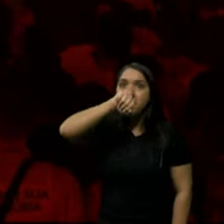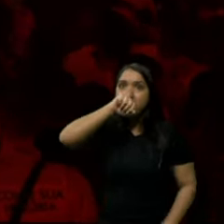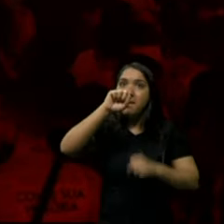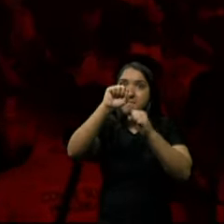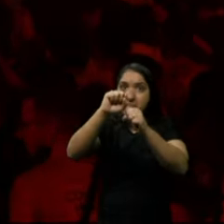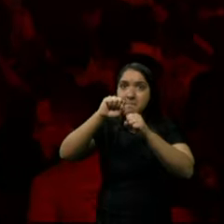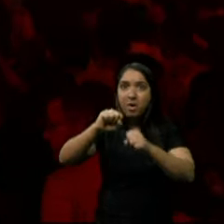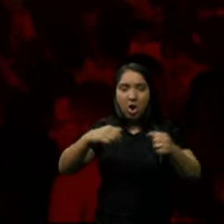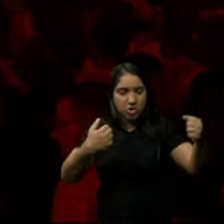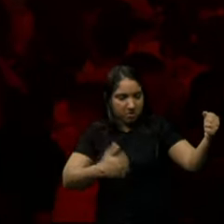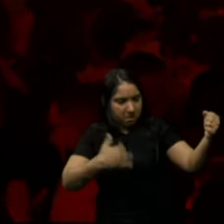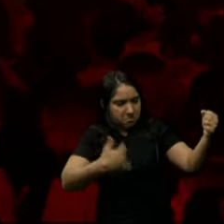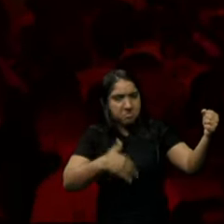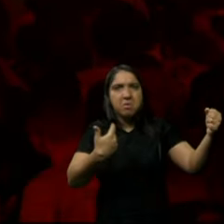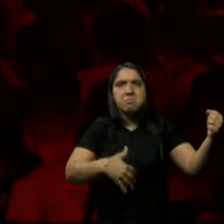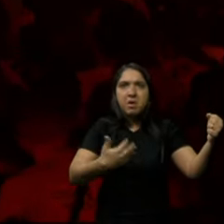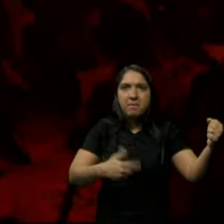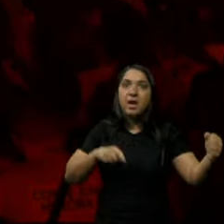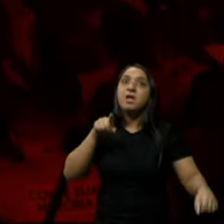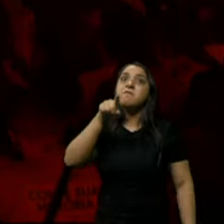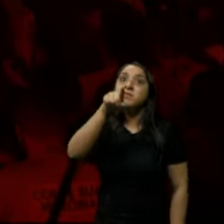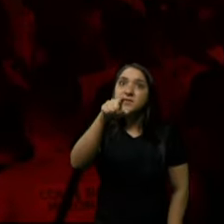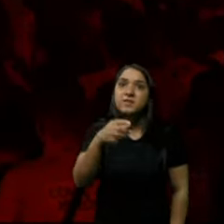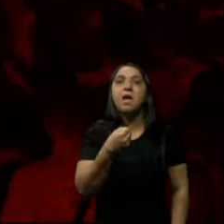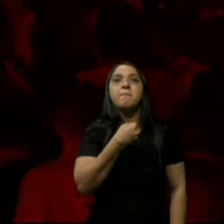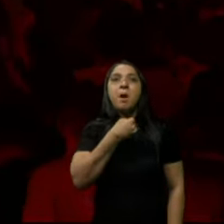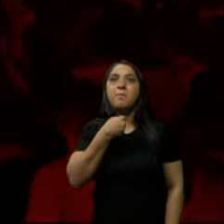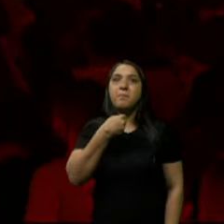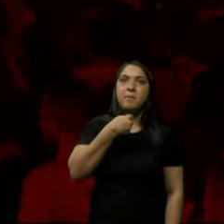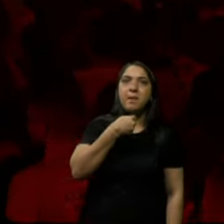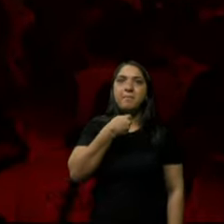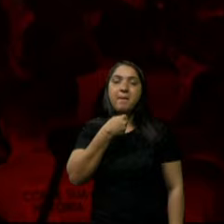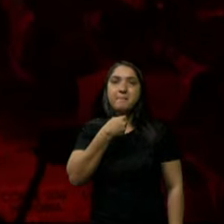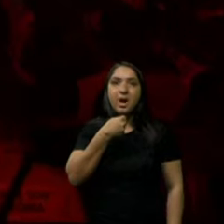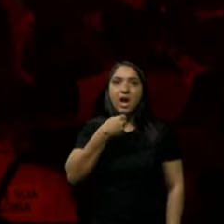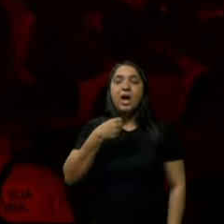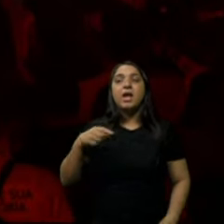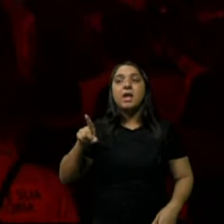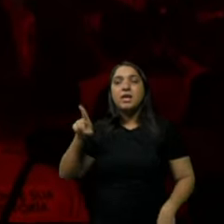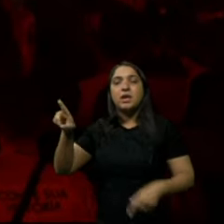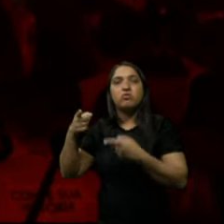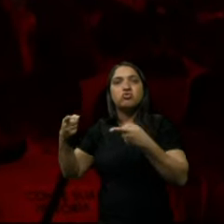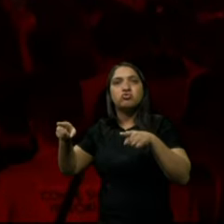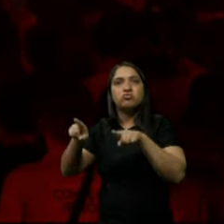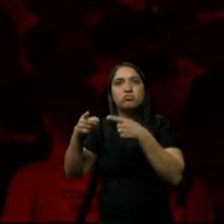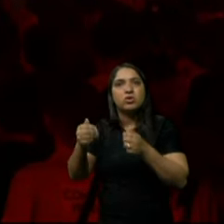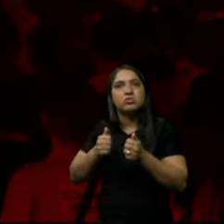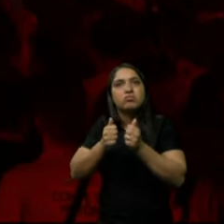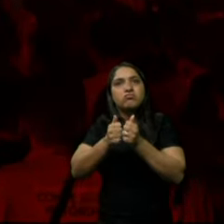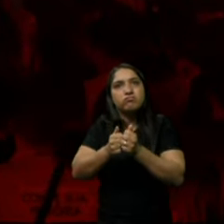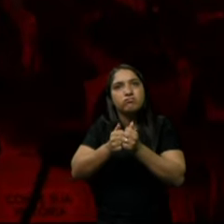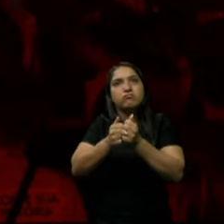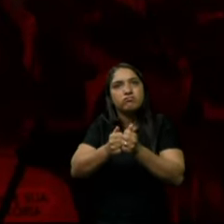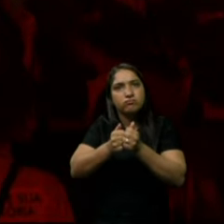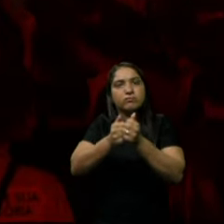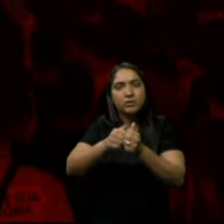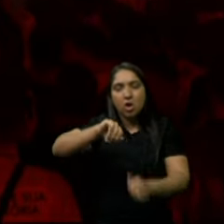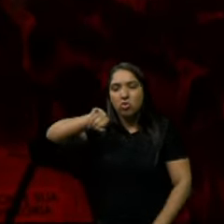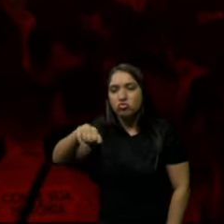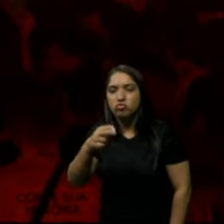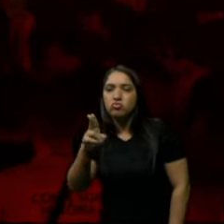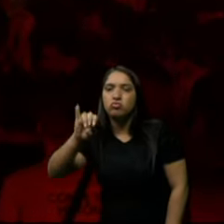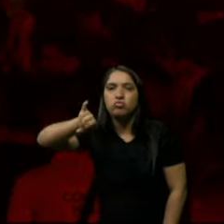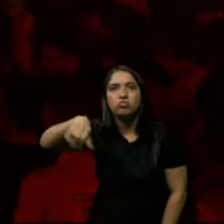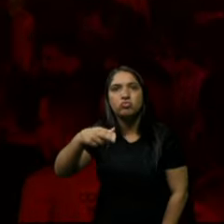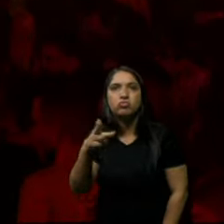que aí ele fica lá atrás tocando isso é canta aqui e a banda acompanhe Amém vamo encerrar aqui com a Juju a